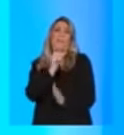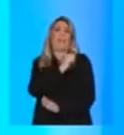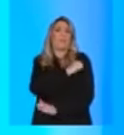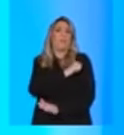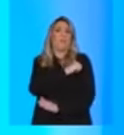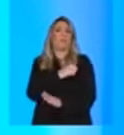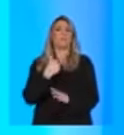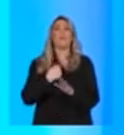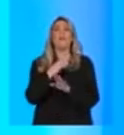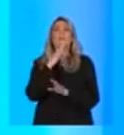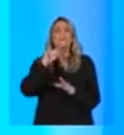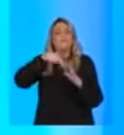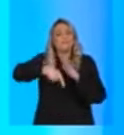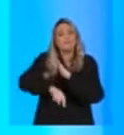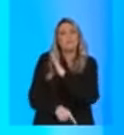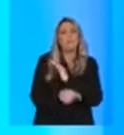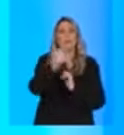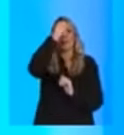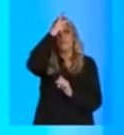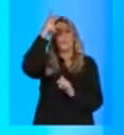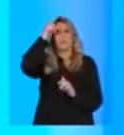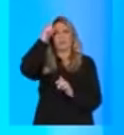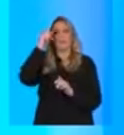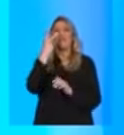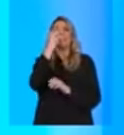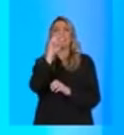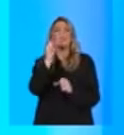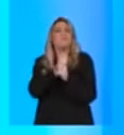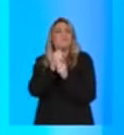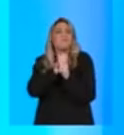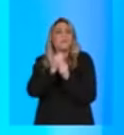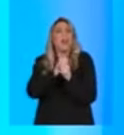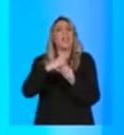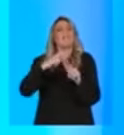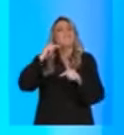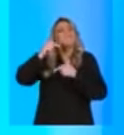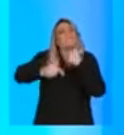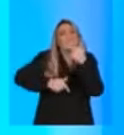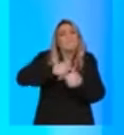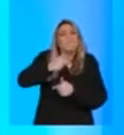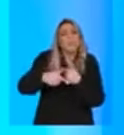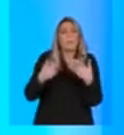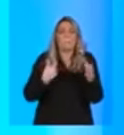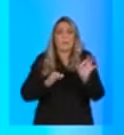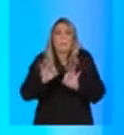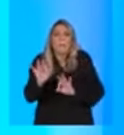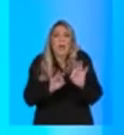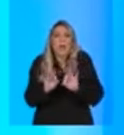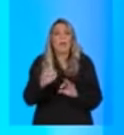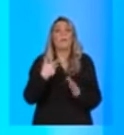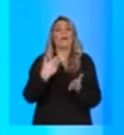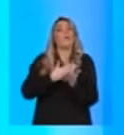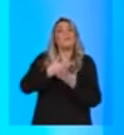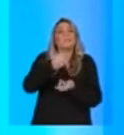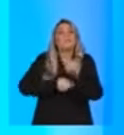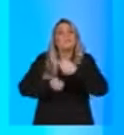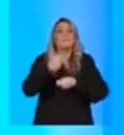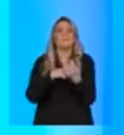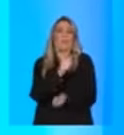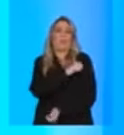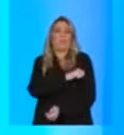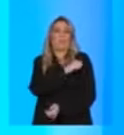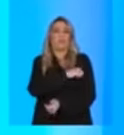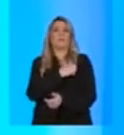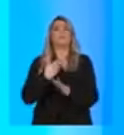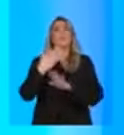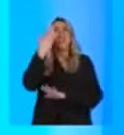prefeitura por dentro nesse período nos últimos 25 anos eu me dediquei a me preparar para administrar a cidade do Rio de Janeiro